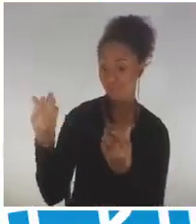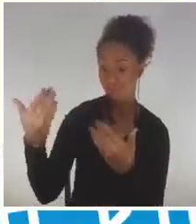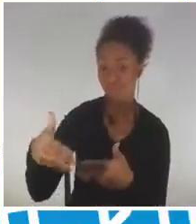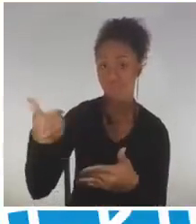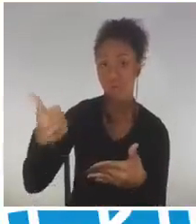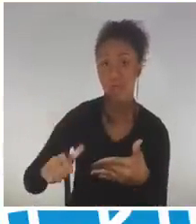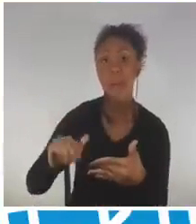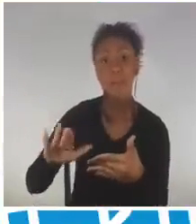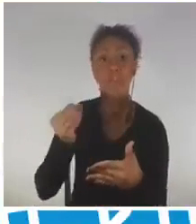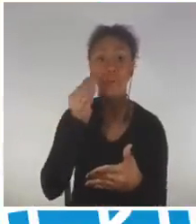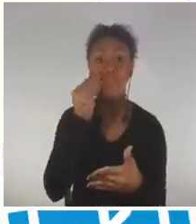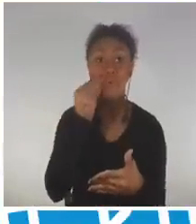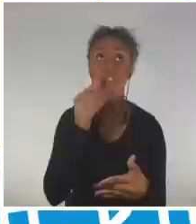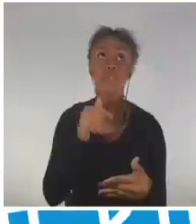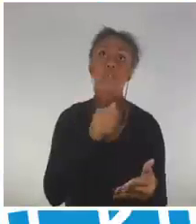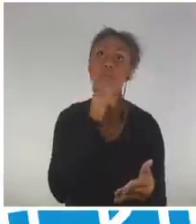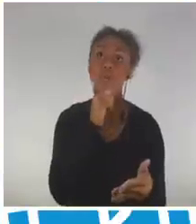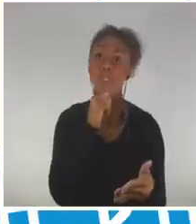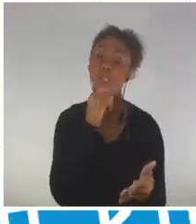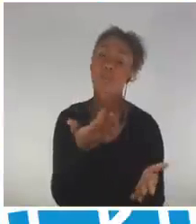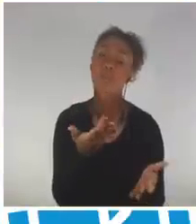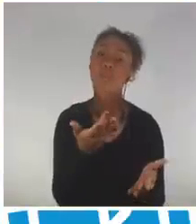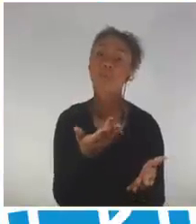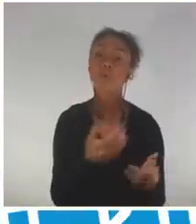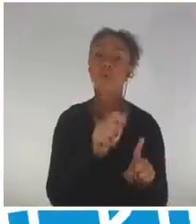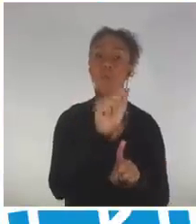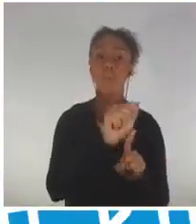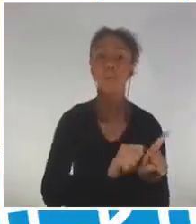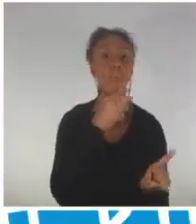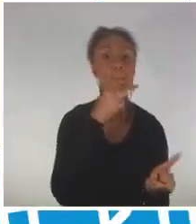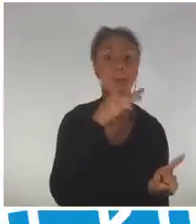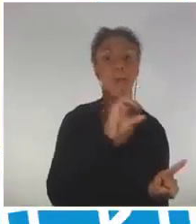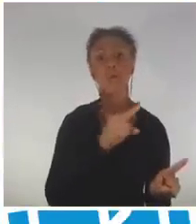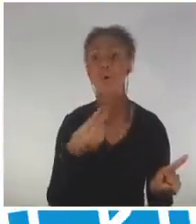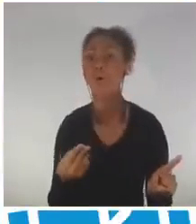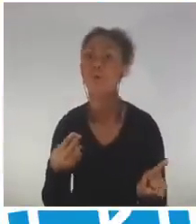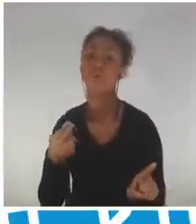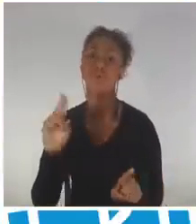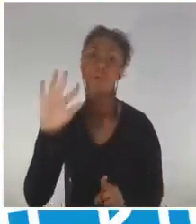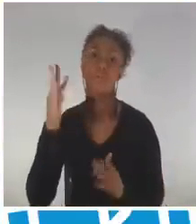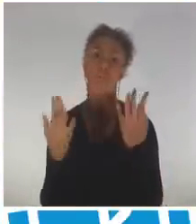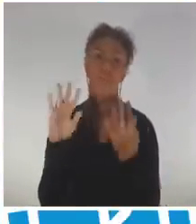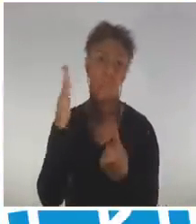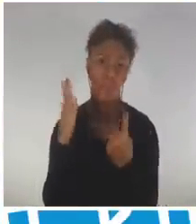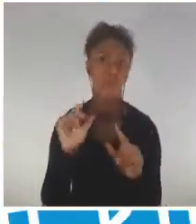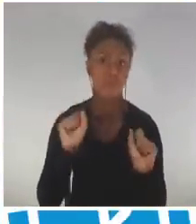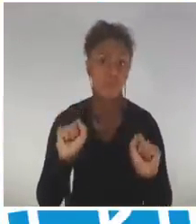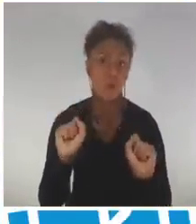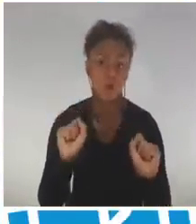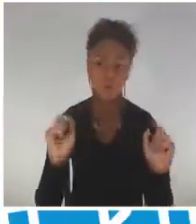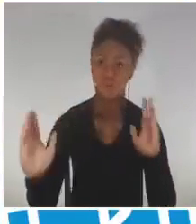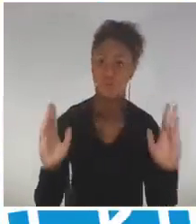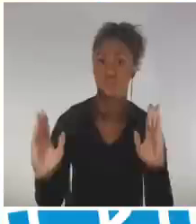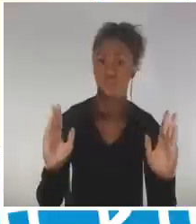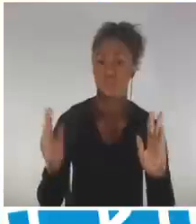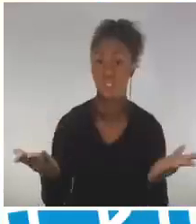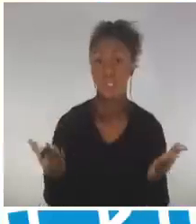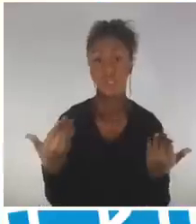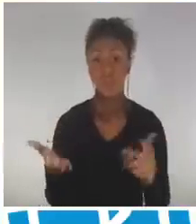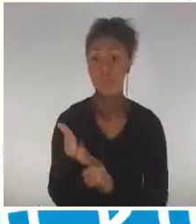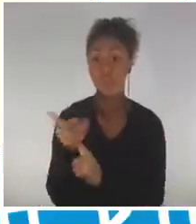no início de março ou no final de fevereiro. É possível fazer isso. Então, acho assim, a tecnologia tem que